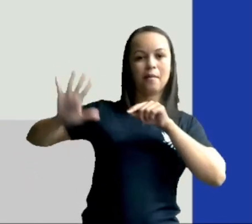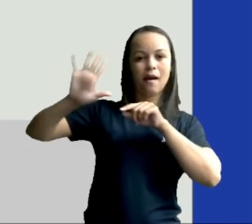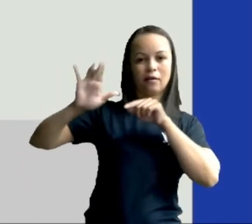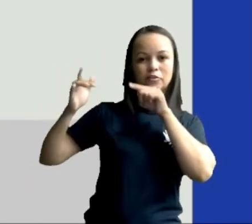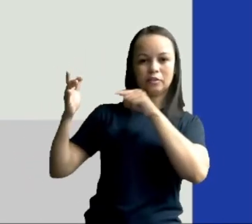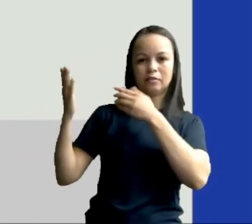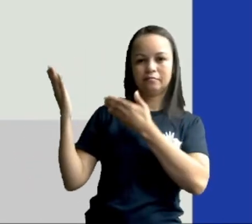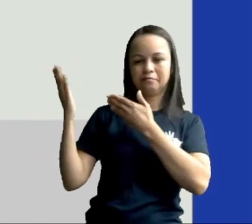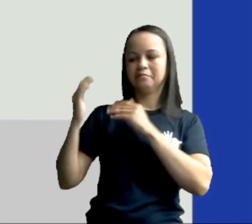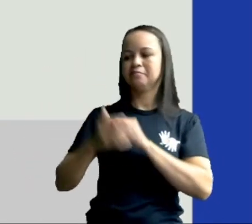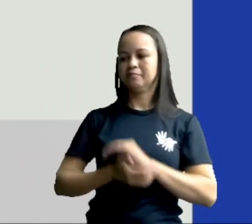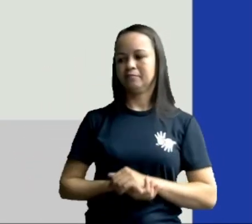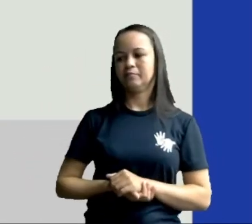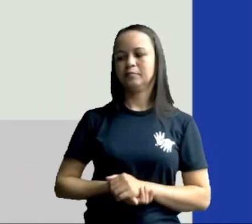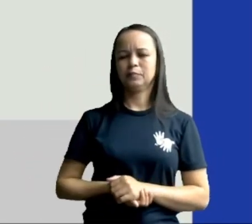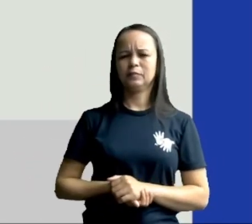imagem.